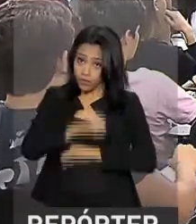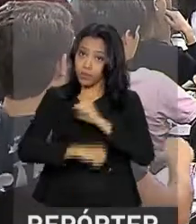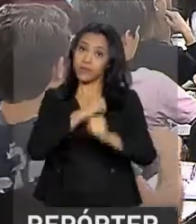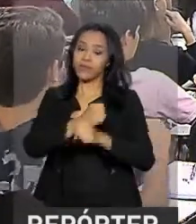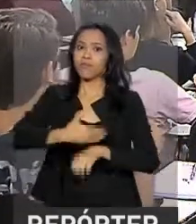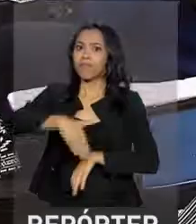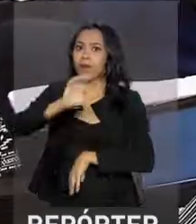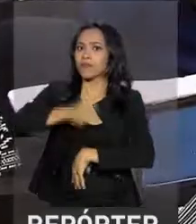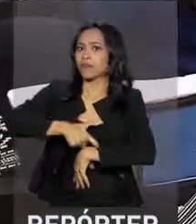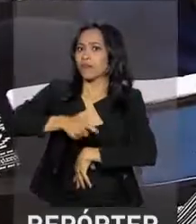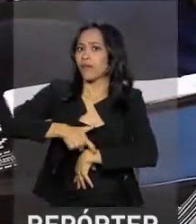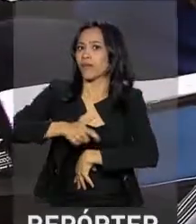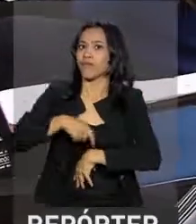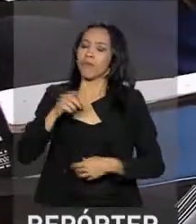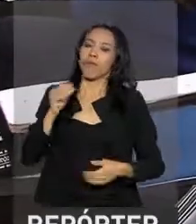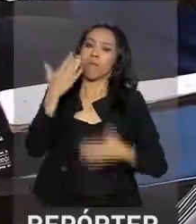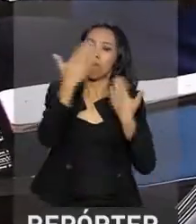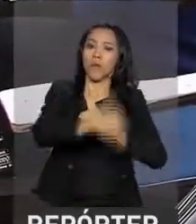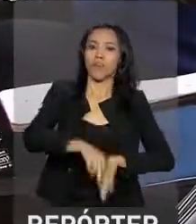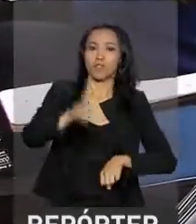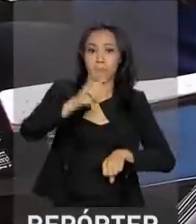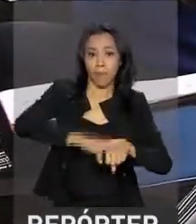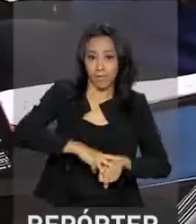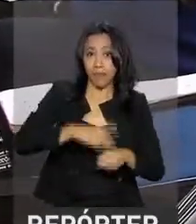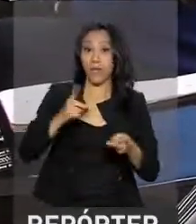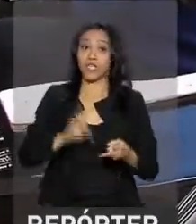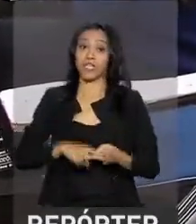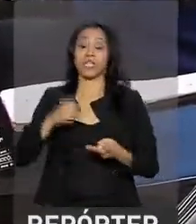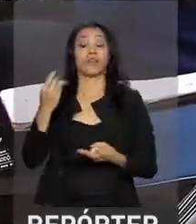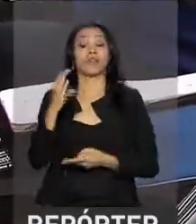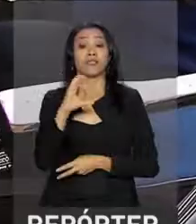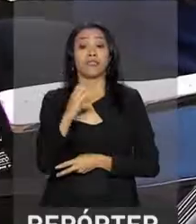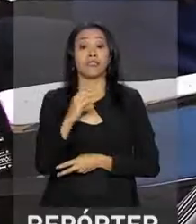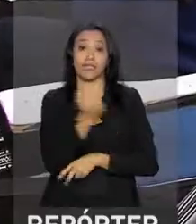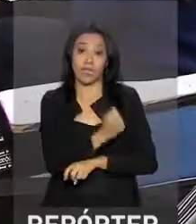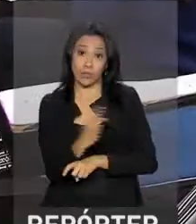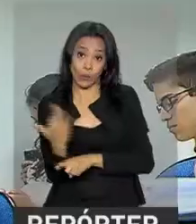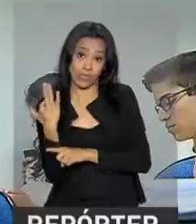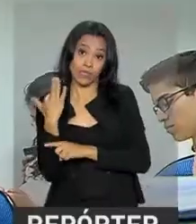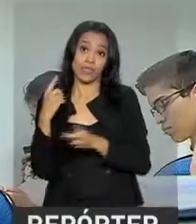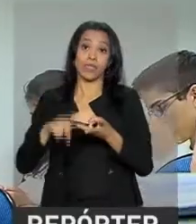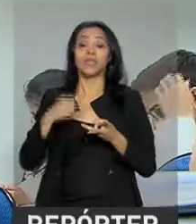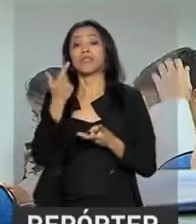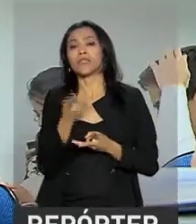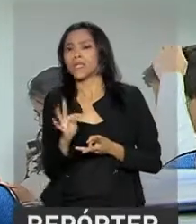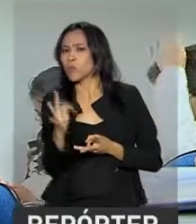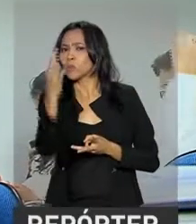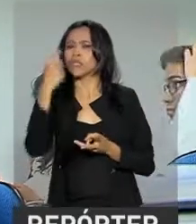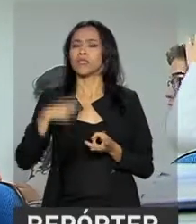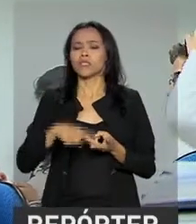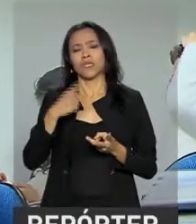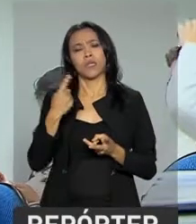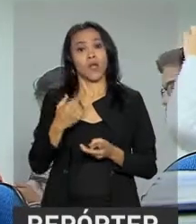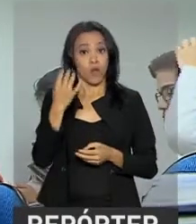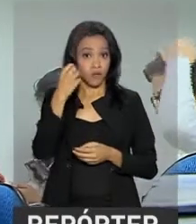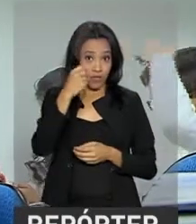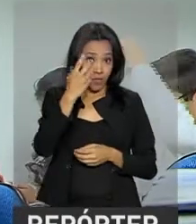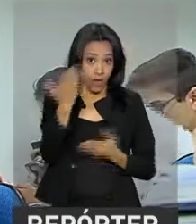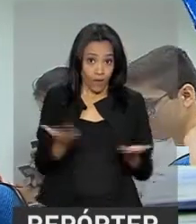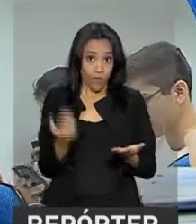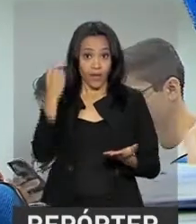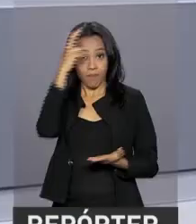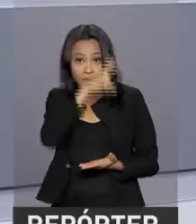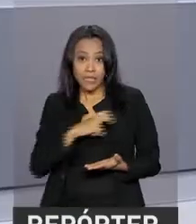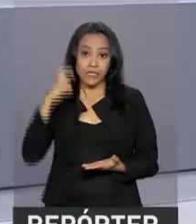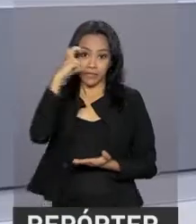mais tempo para fazer a prova de matemática ciências da natureza e suas tecnologias em vez de quatro horas e meia serão cinco